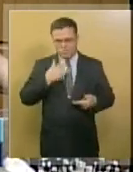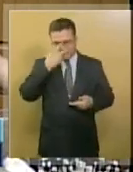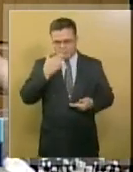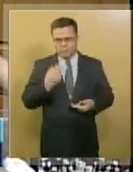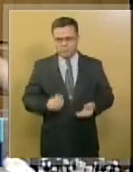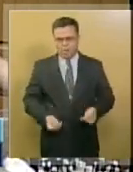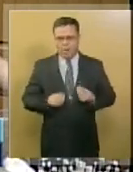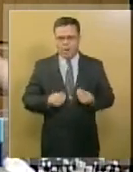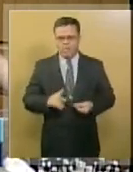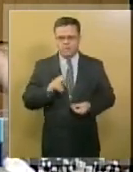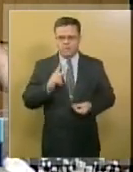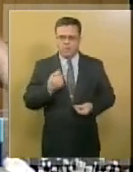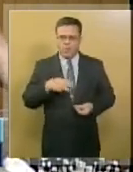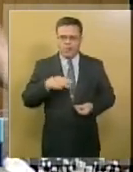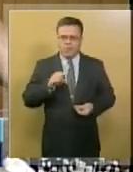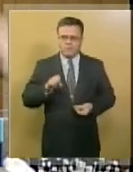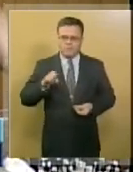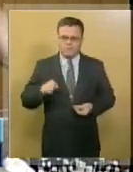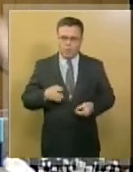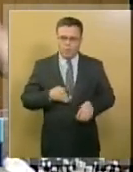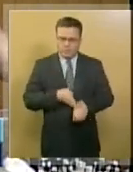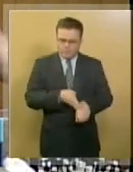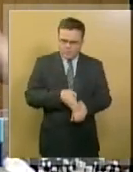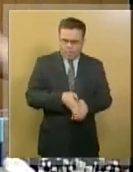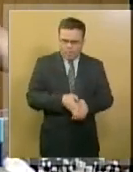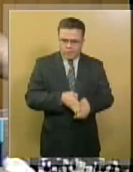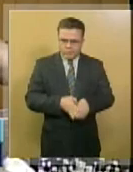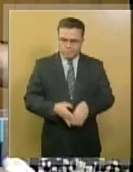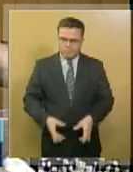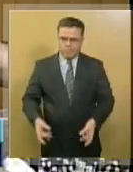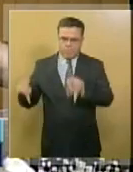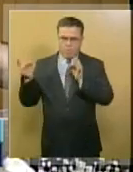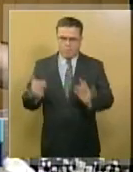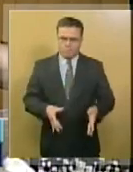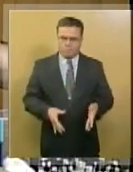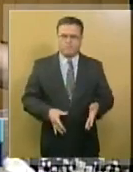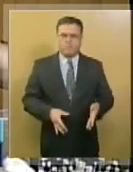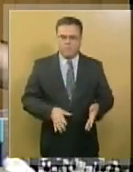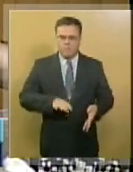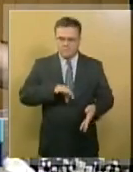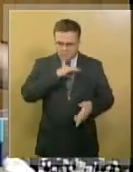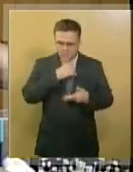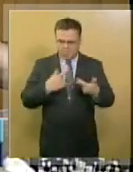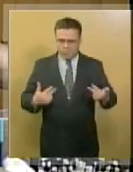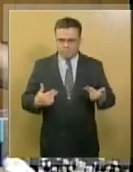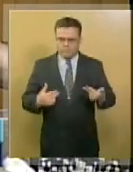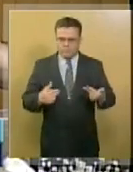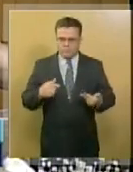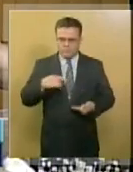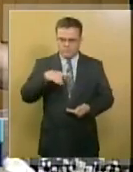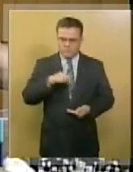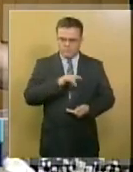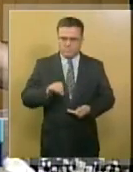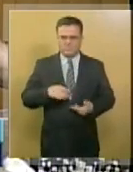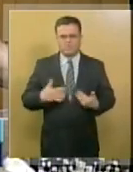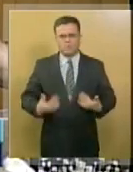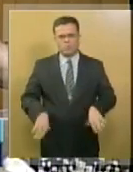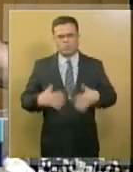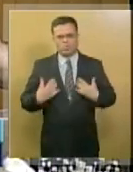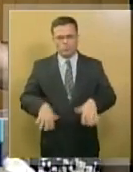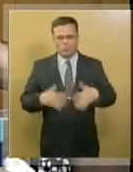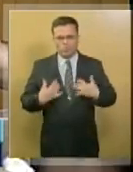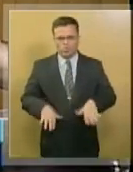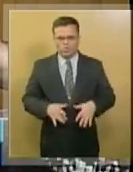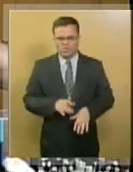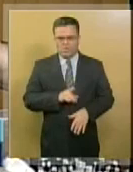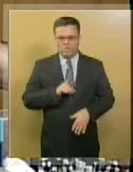Zoonose de Aracaju fazia, que cortava de serra elétrica e jogava 50, 60 animais por dia no lixão da terra dura, faz lá